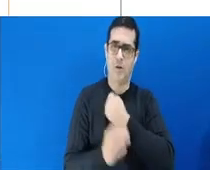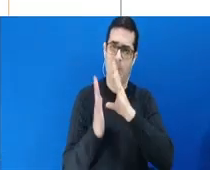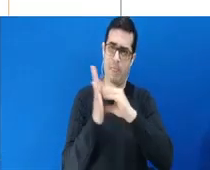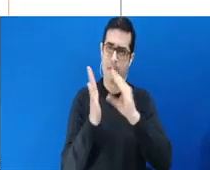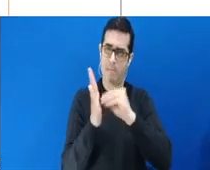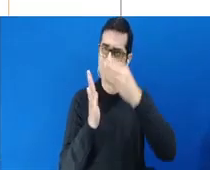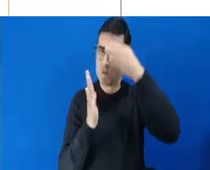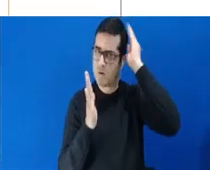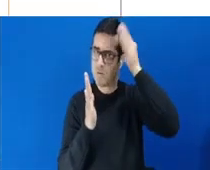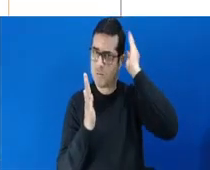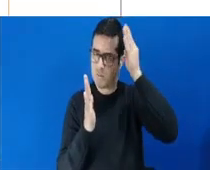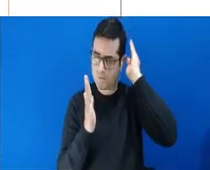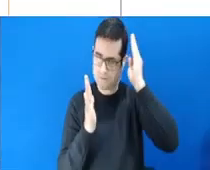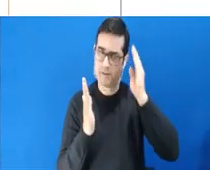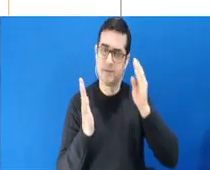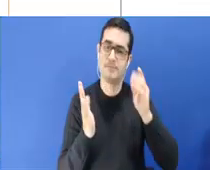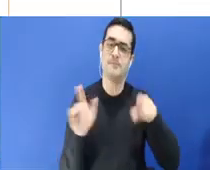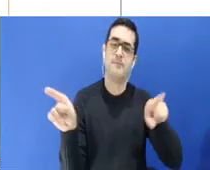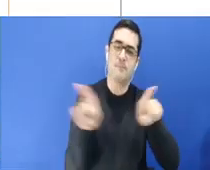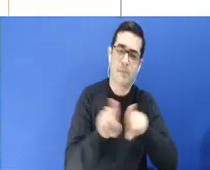né? Vamos ter, então,